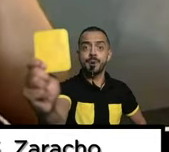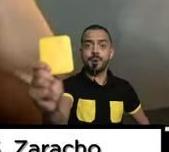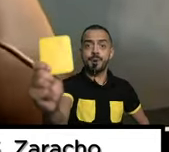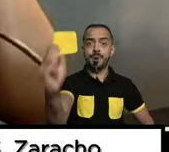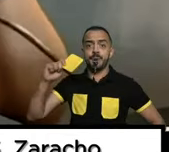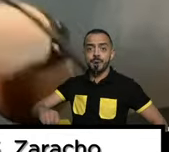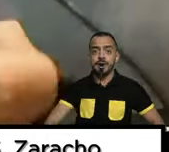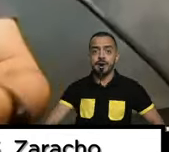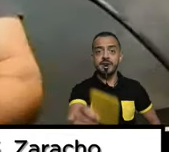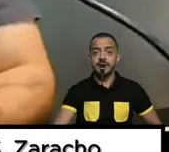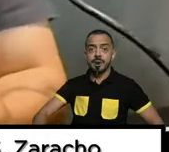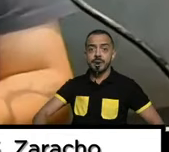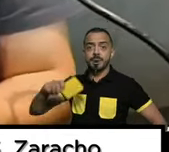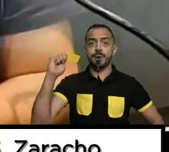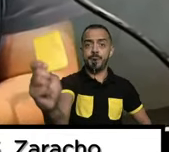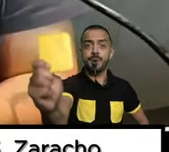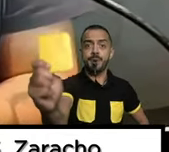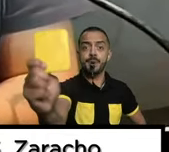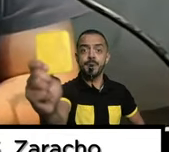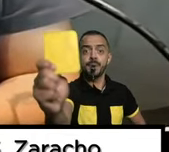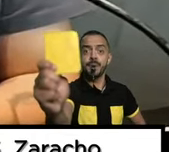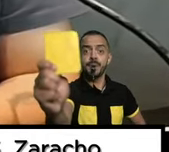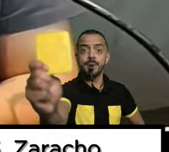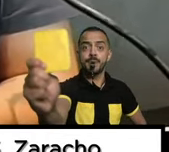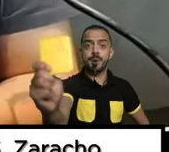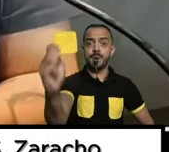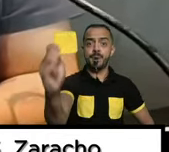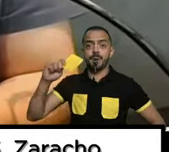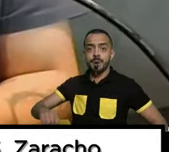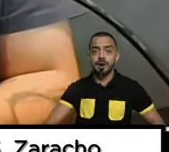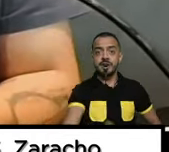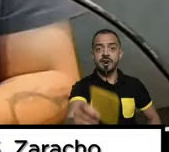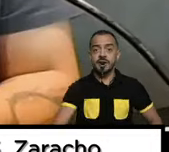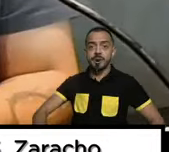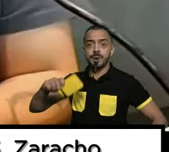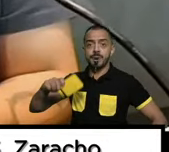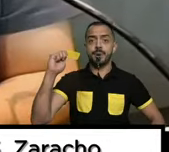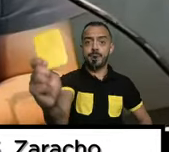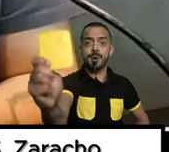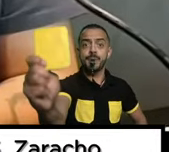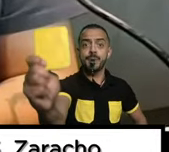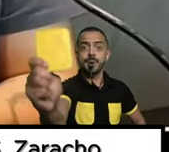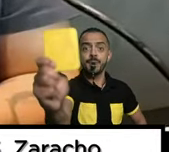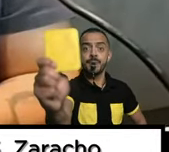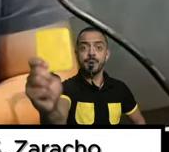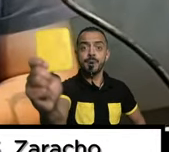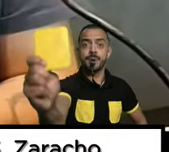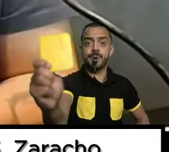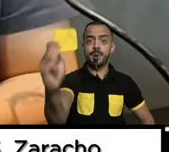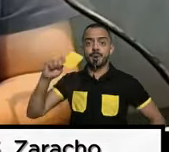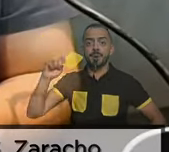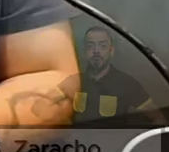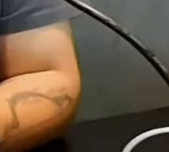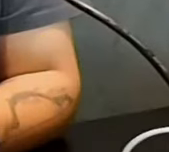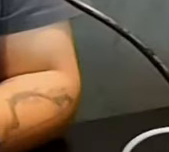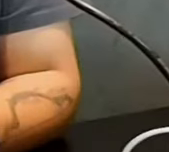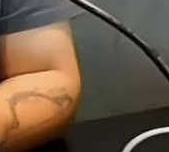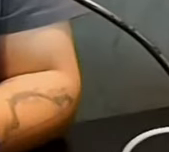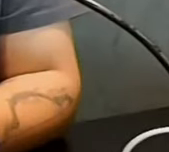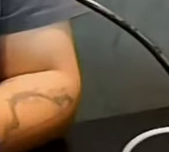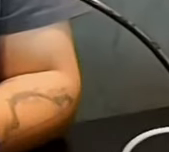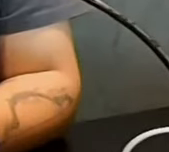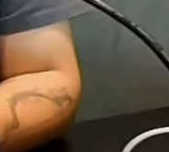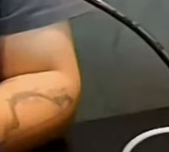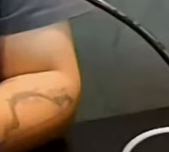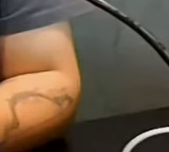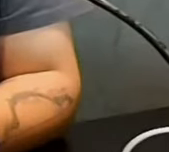foi por cima ali no pé bom o Cruzeiro vai fazer a cobrança de falta nes nes vamos ver sem